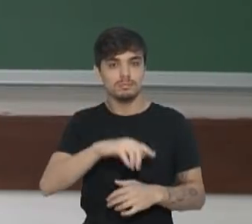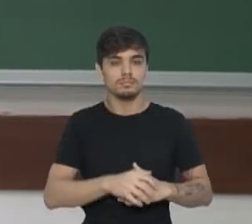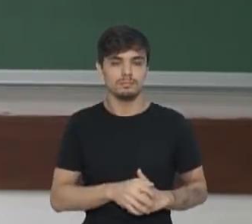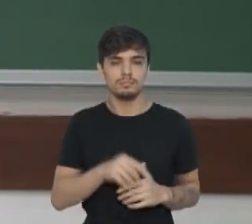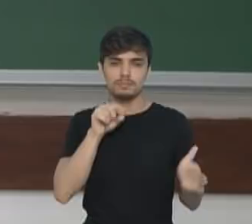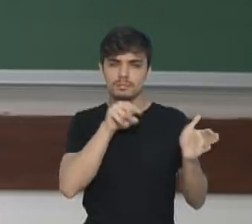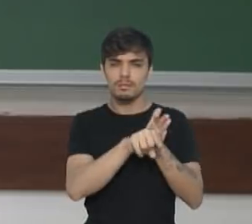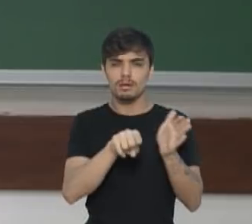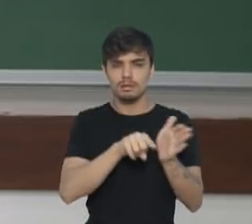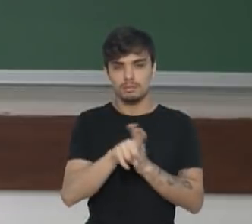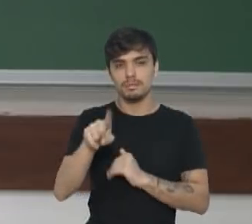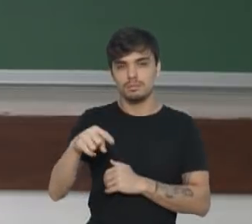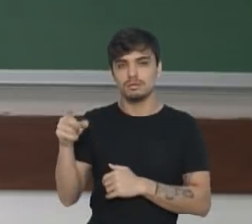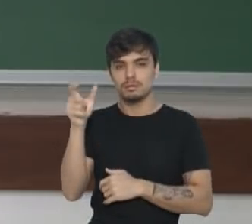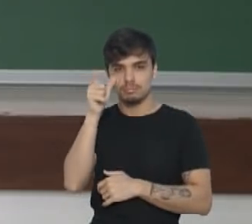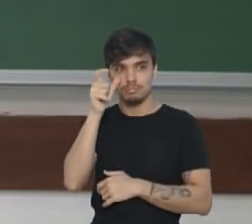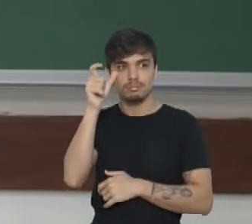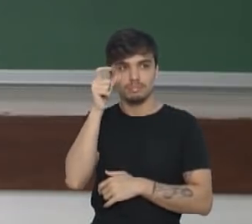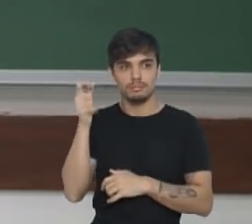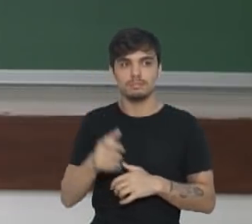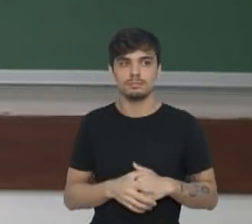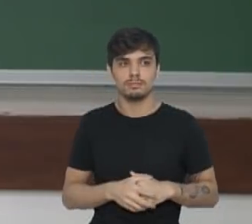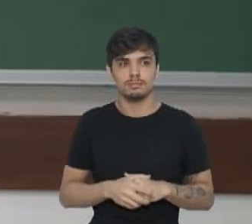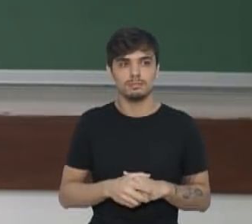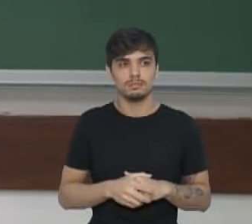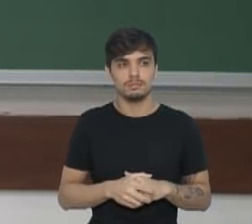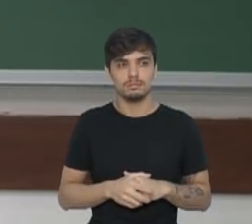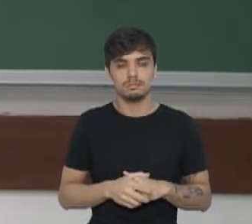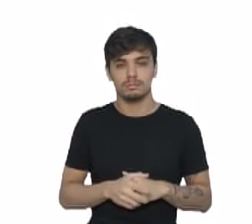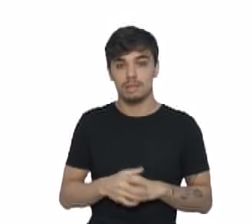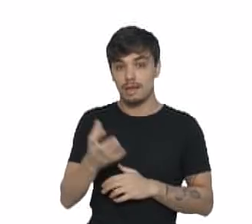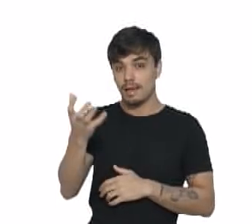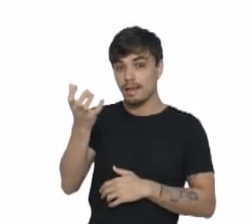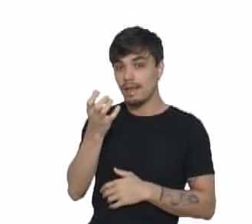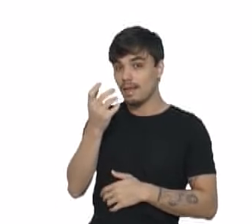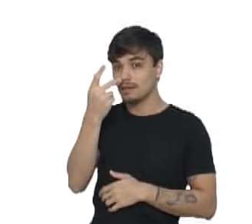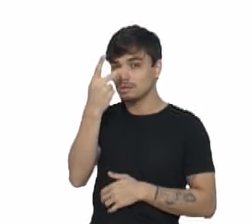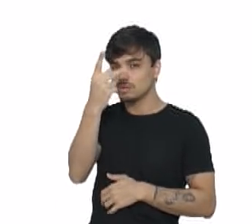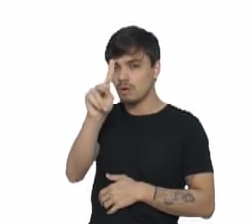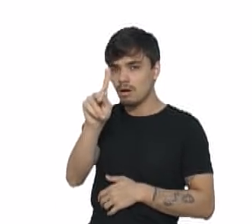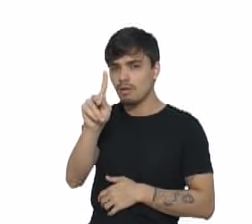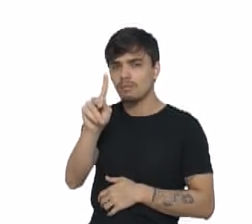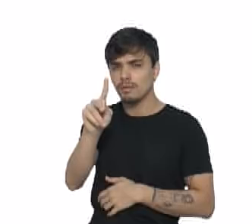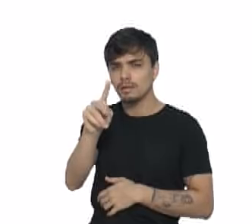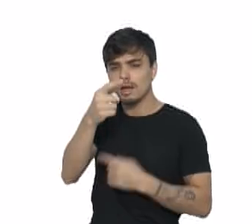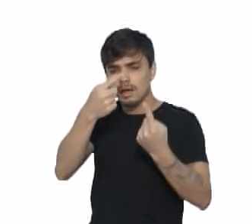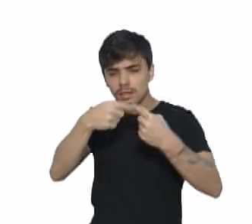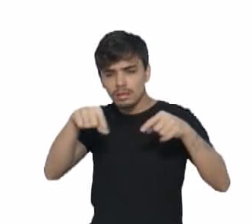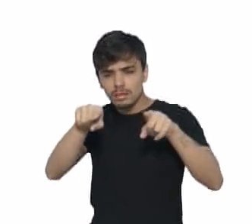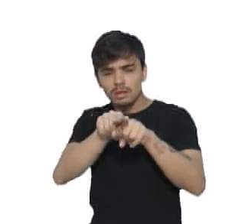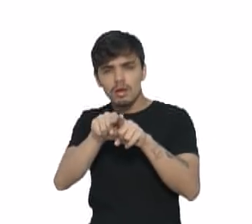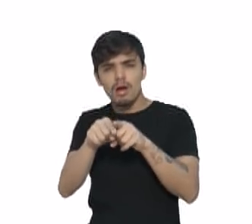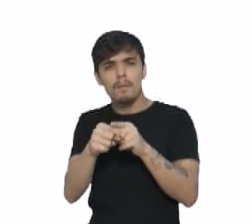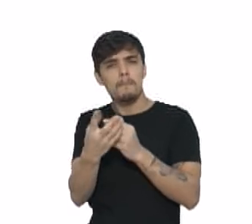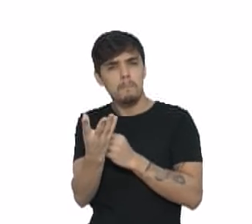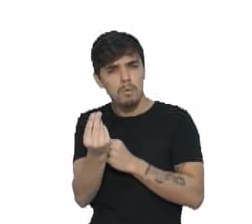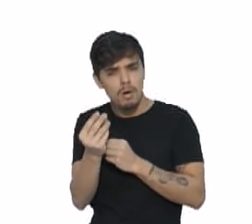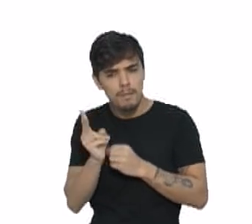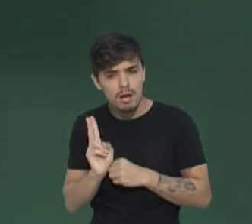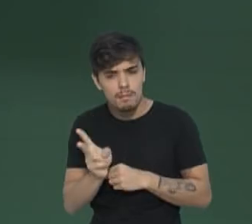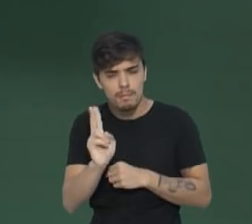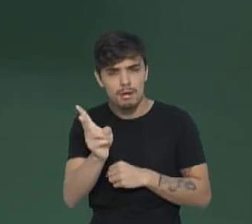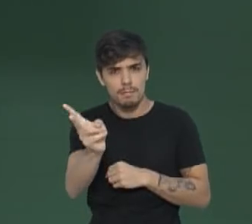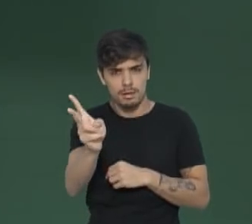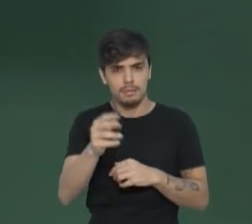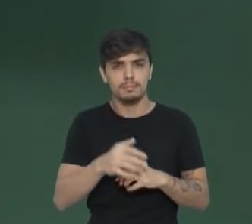Essa pergunta é muito interessante. Né? Quer a sua vida ainda inúmeras vezes? Você quer viver